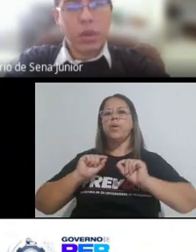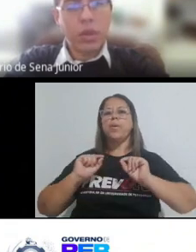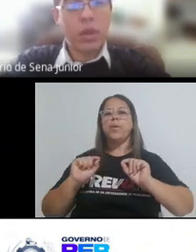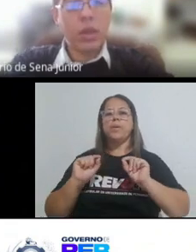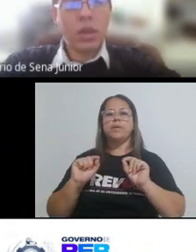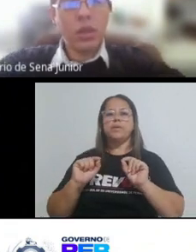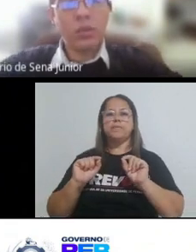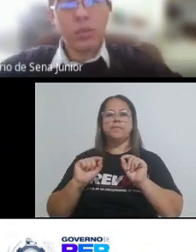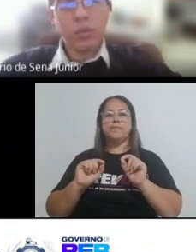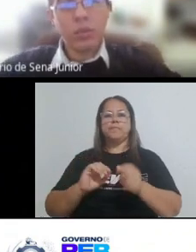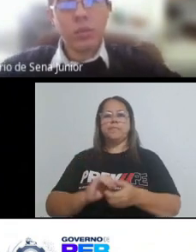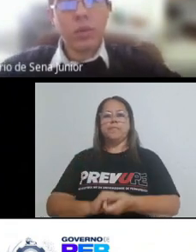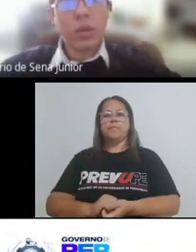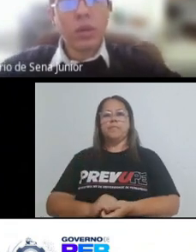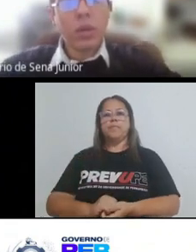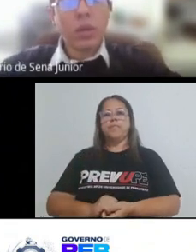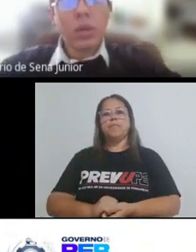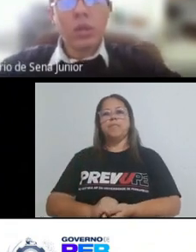que